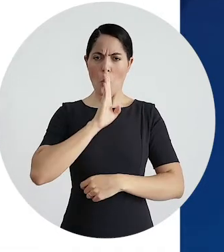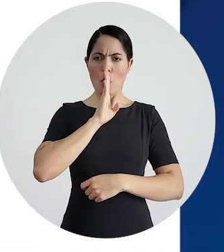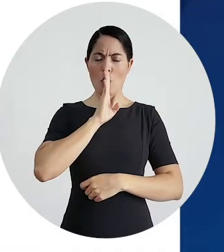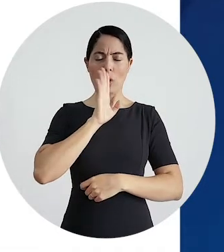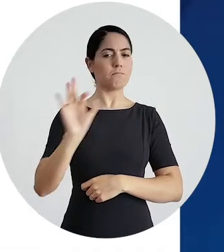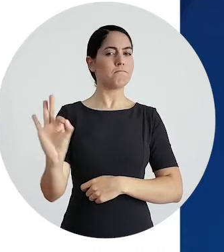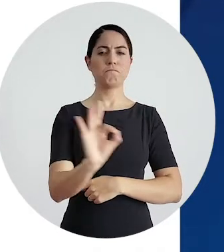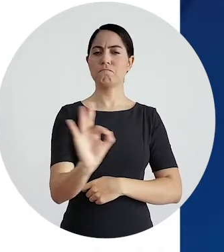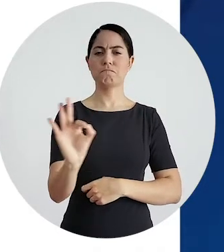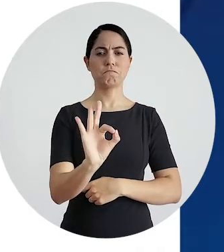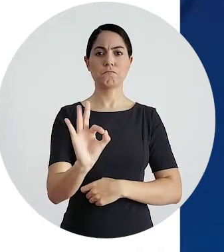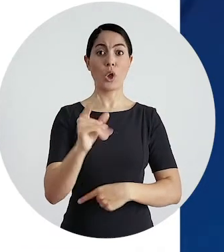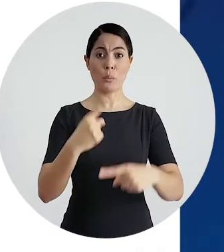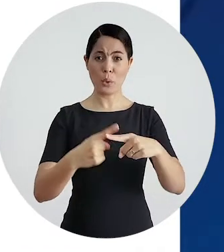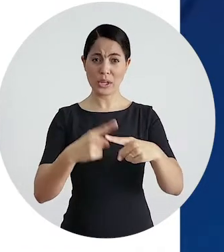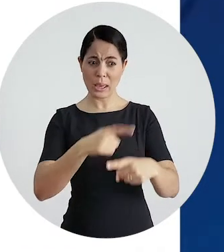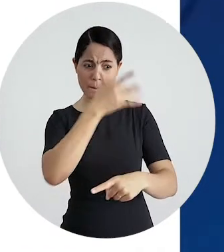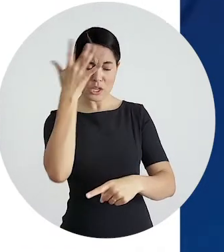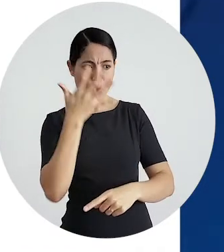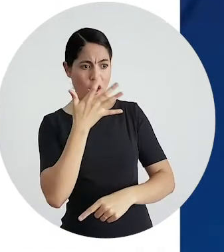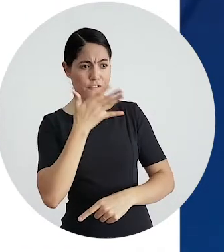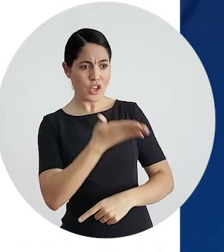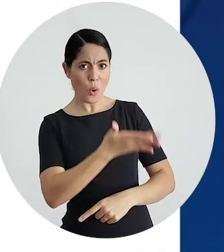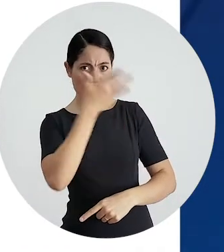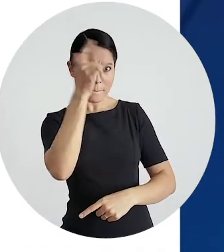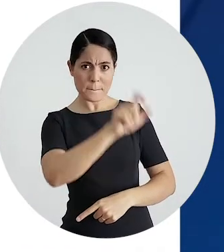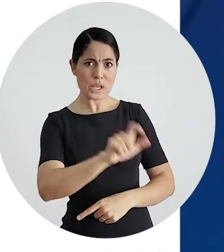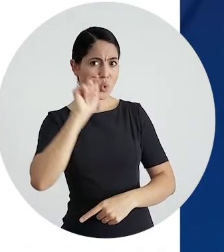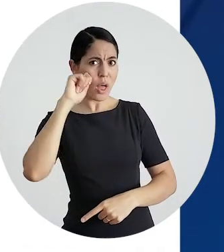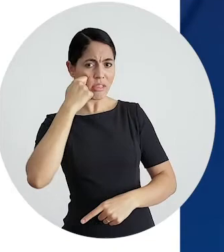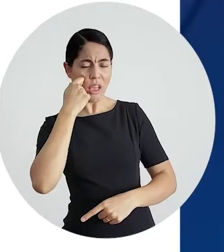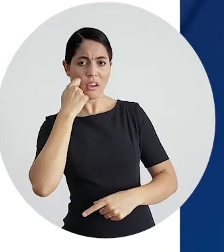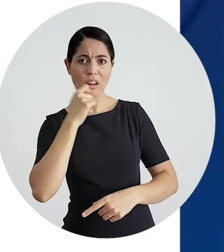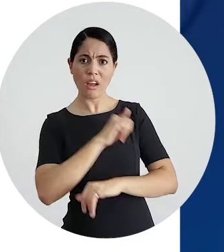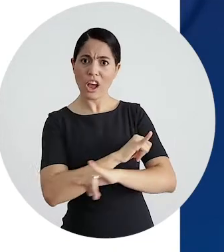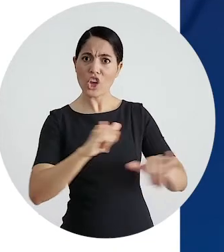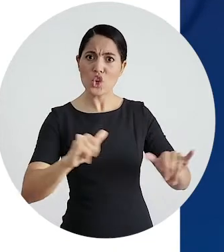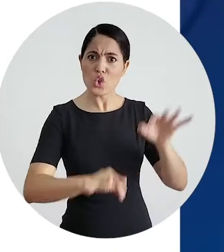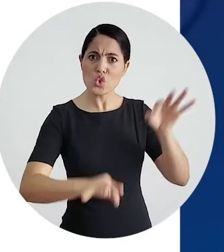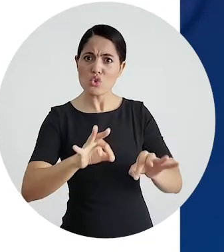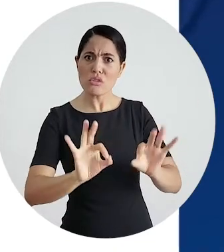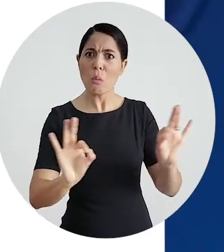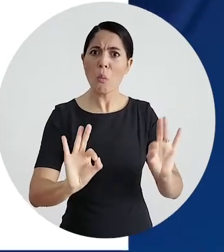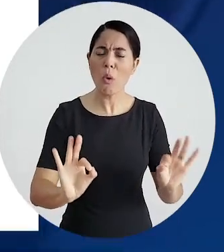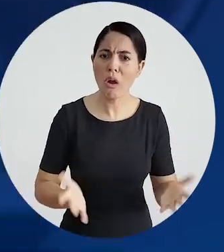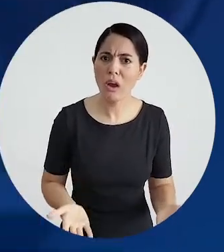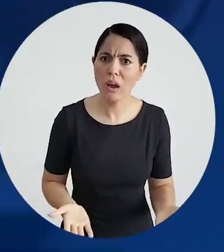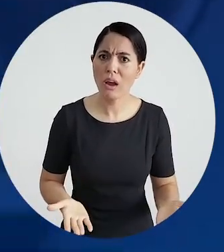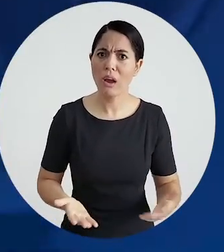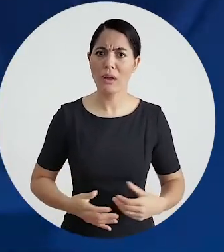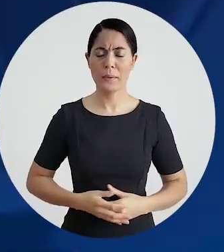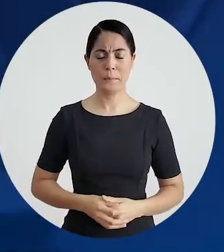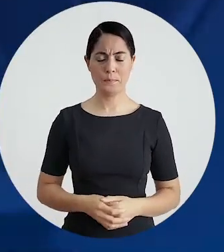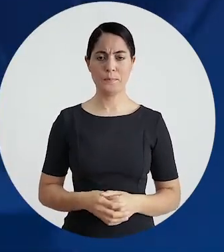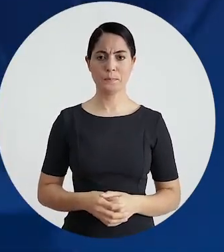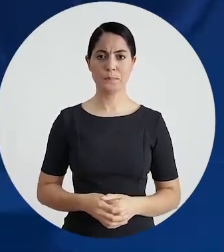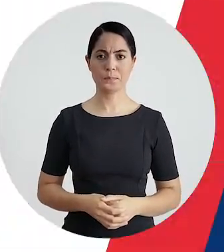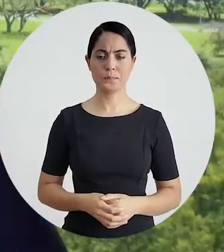silêncio revoltante dos que assistem uma morte de um negro sem gritar por justiça. Fecha